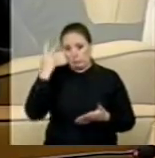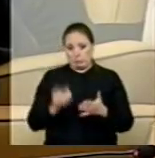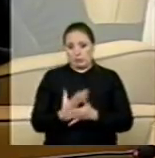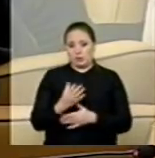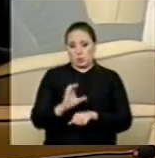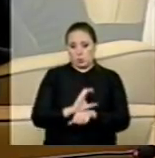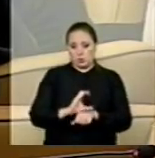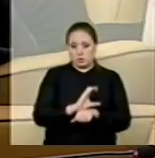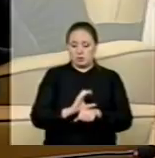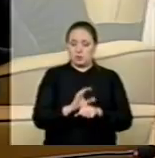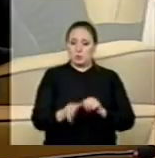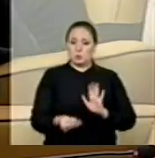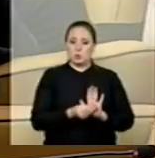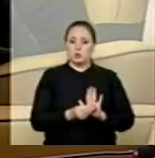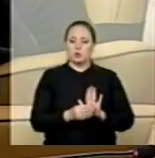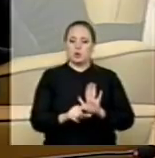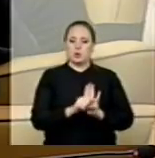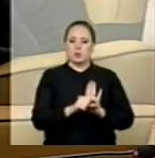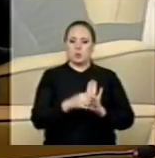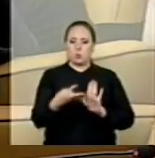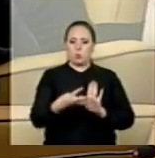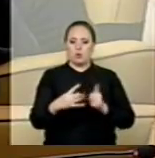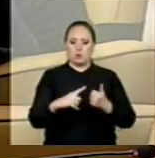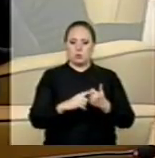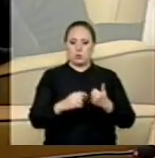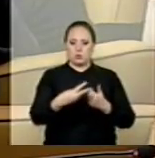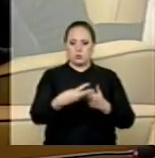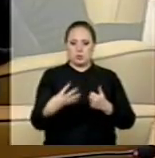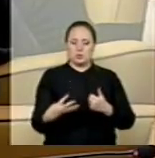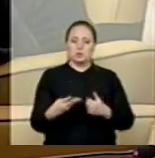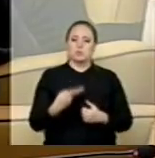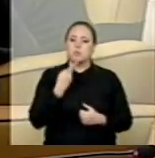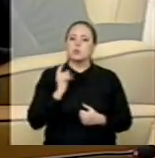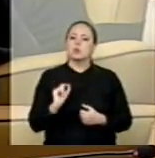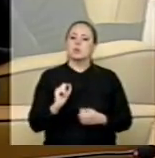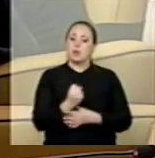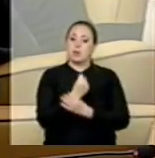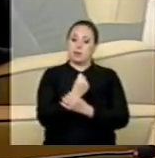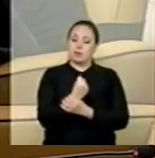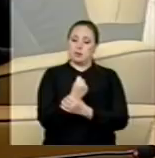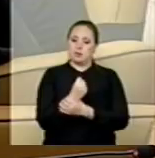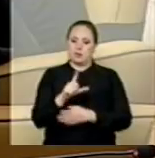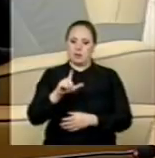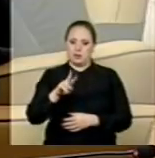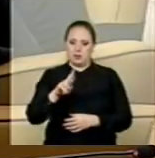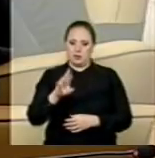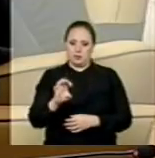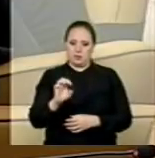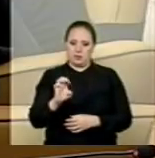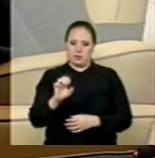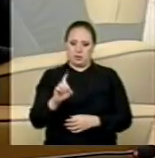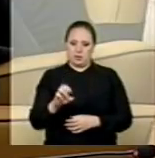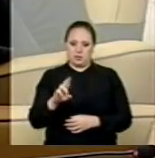previu, no inciso 4 do artigo 34, que a garantia do livre exercício de